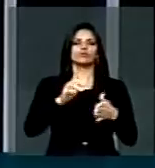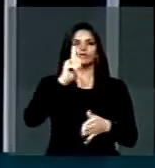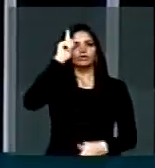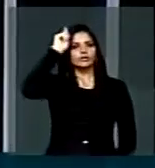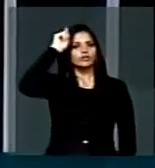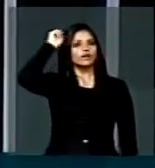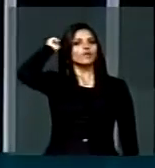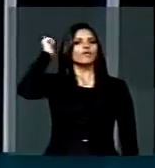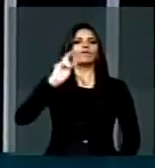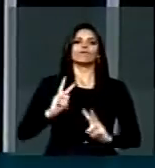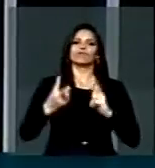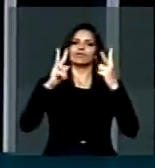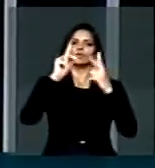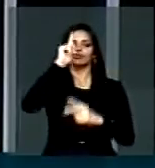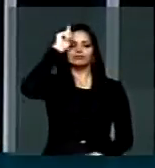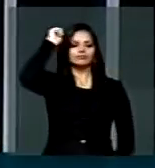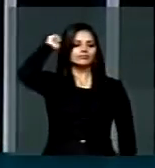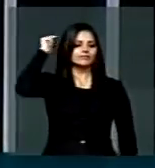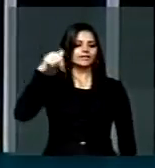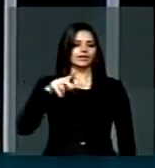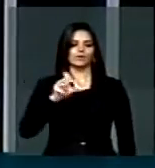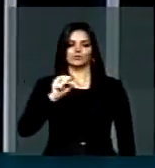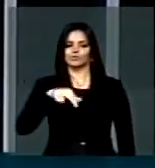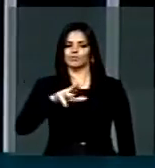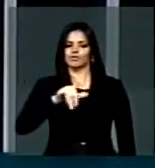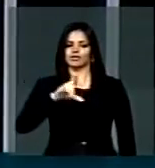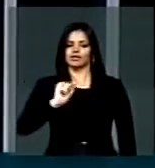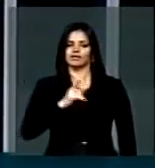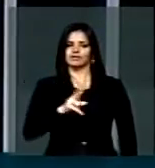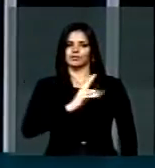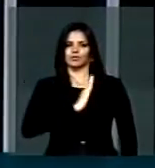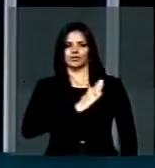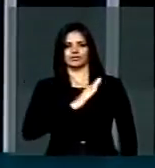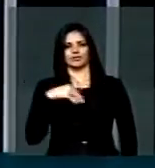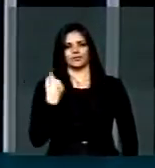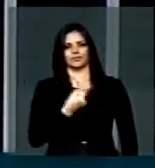Mandela. Viva Nelson Mandela, sempre em nossos corações. Parabéns a